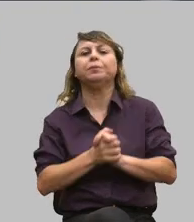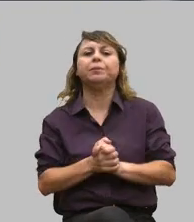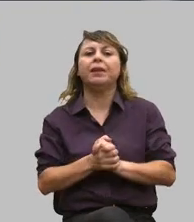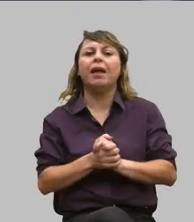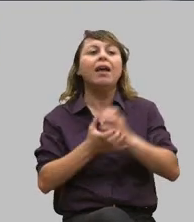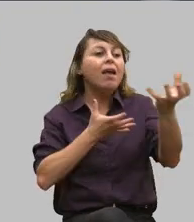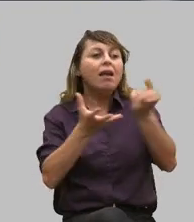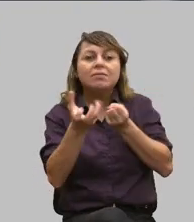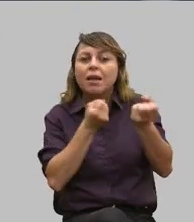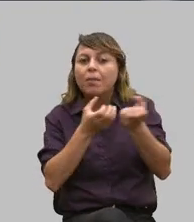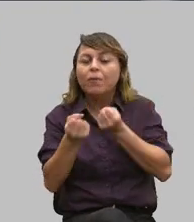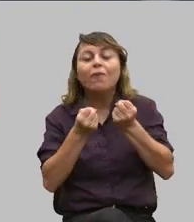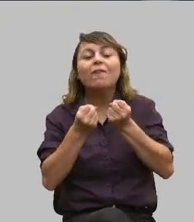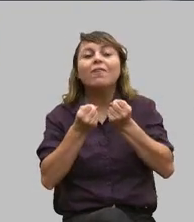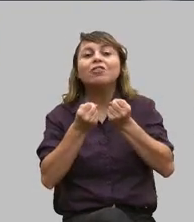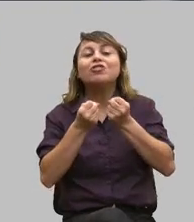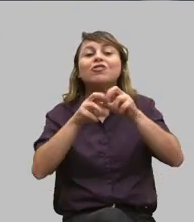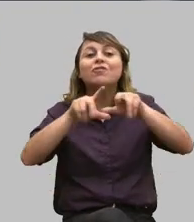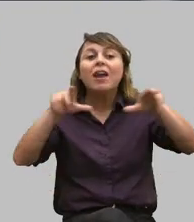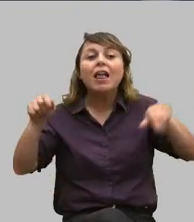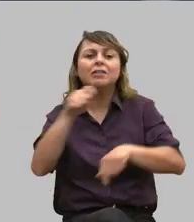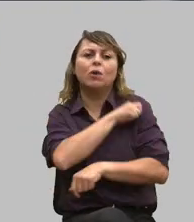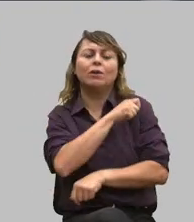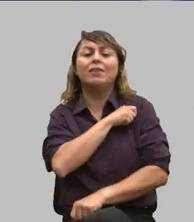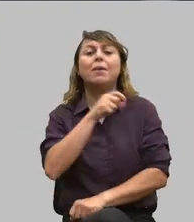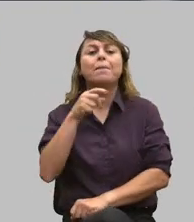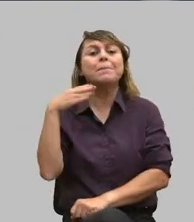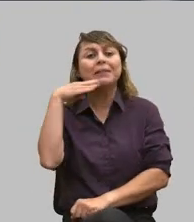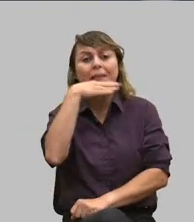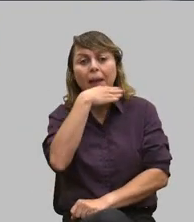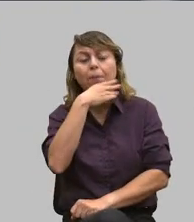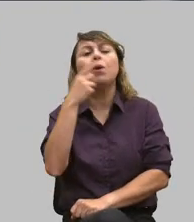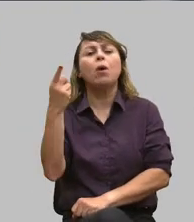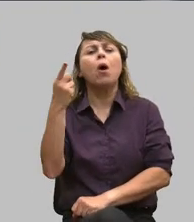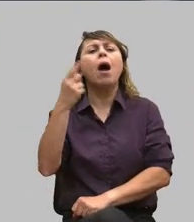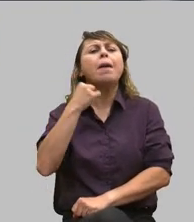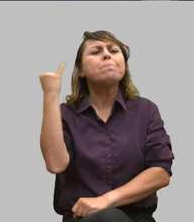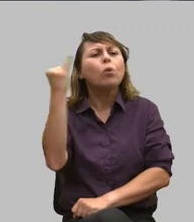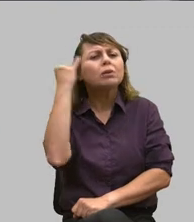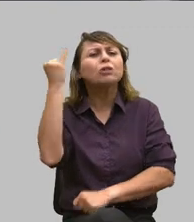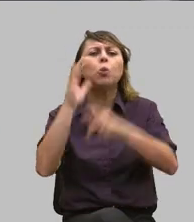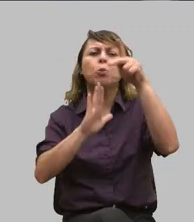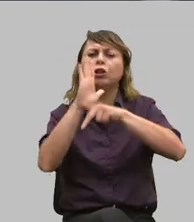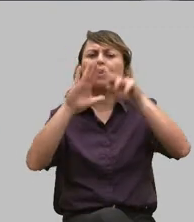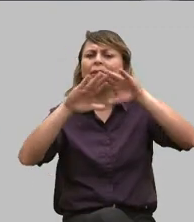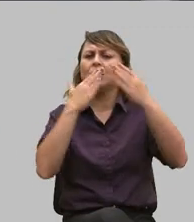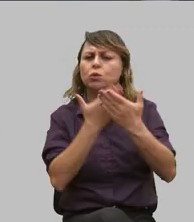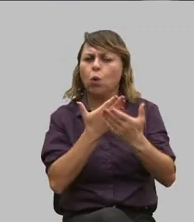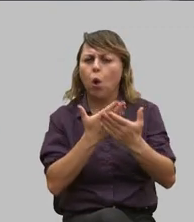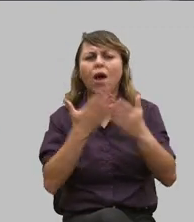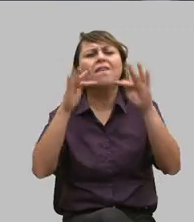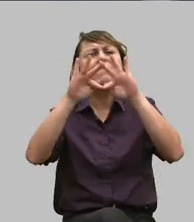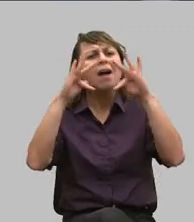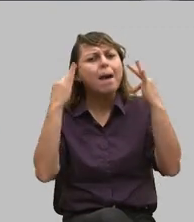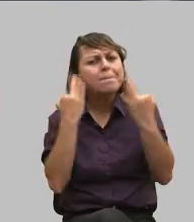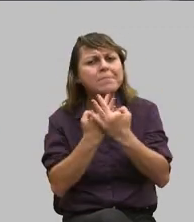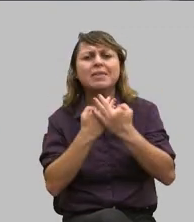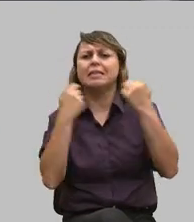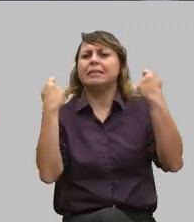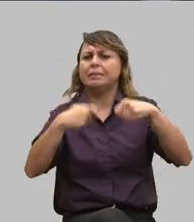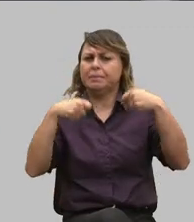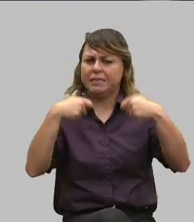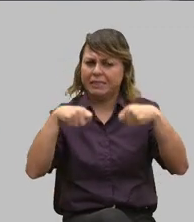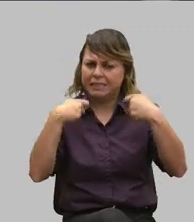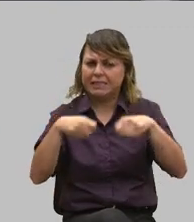vários alunos e eu vejo a importância desse projeto dentro da escola eu vejo famílias precisando né